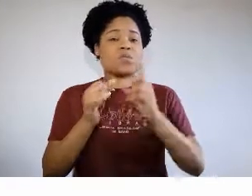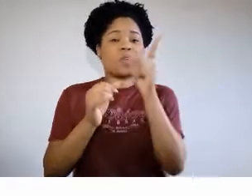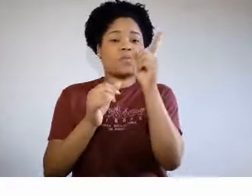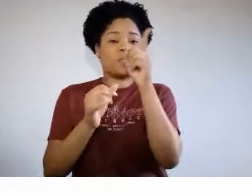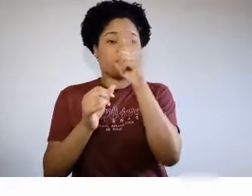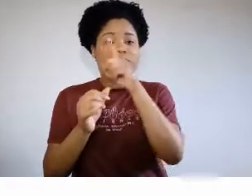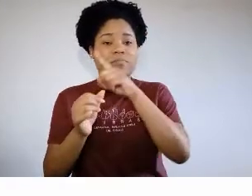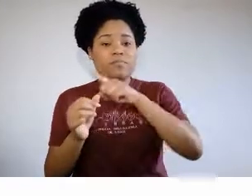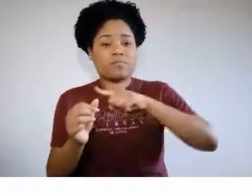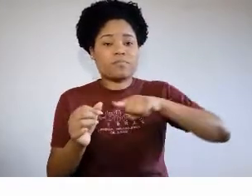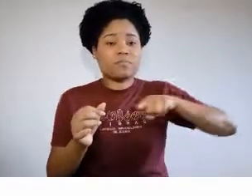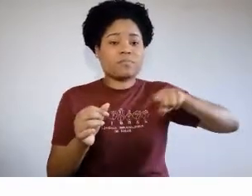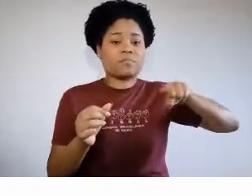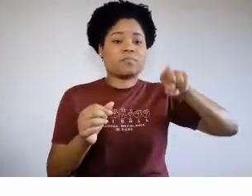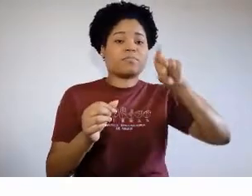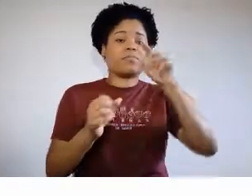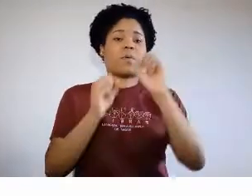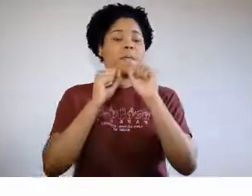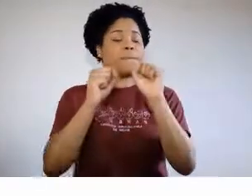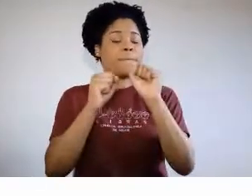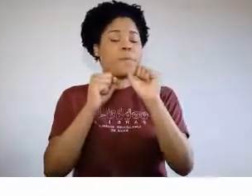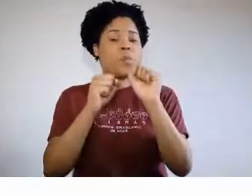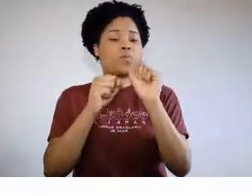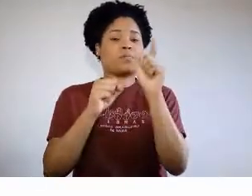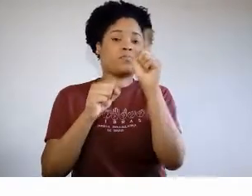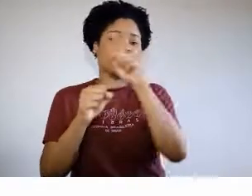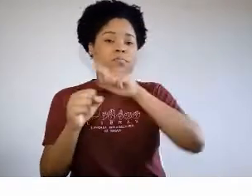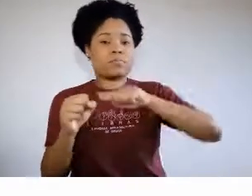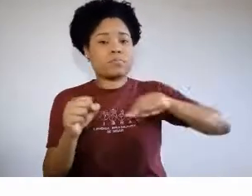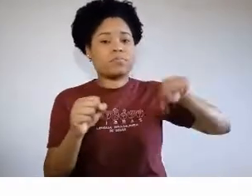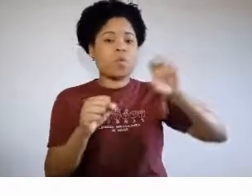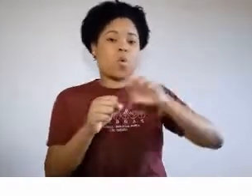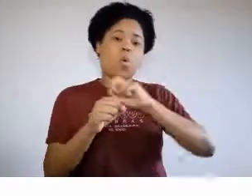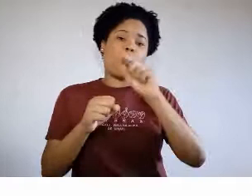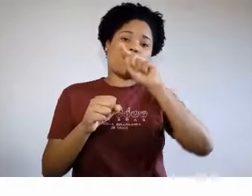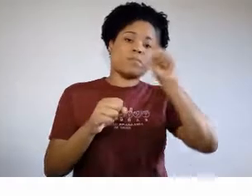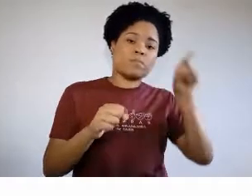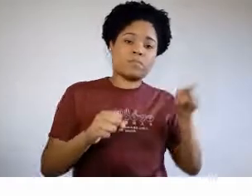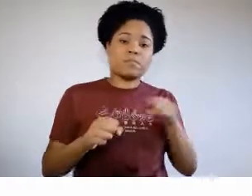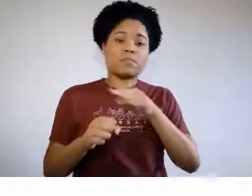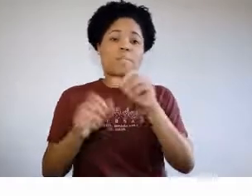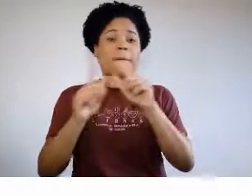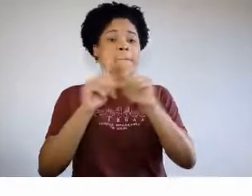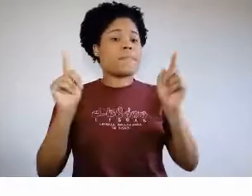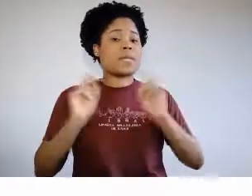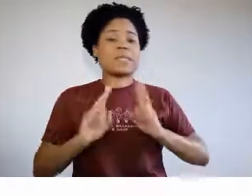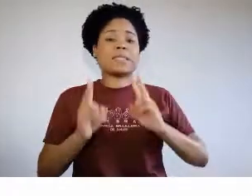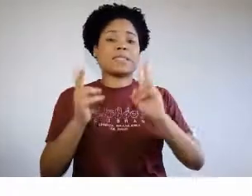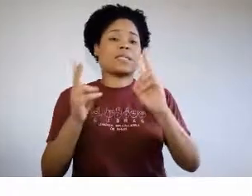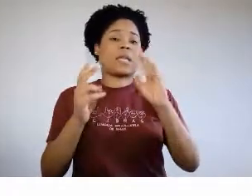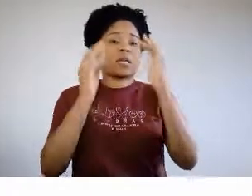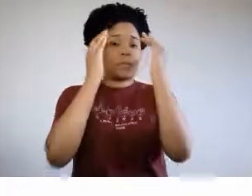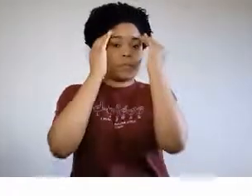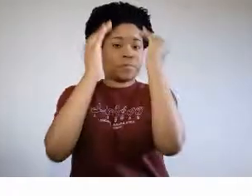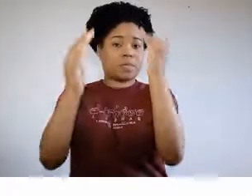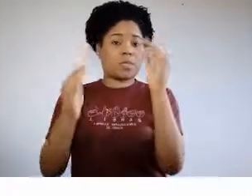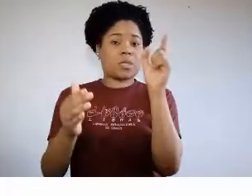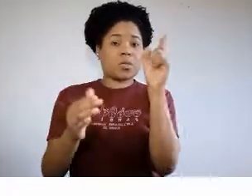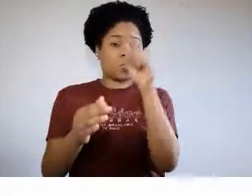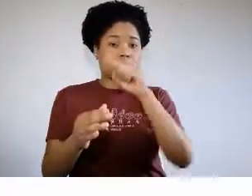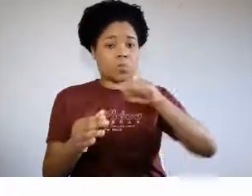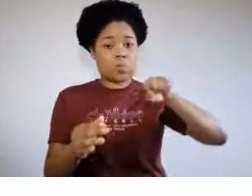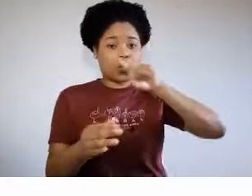um determinado sentido. Esse sentido pode ser o horário ou o anti-horário, tá? Mas sempre obedece